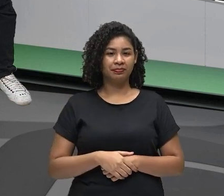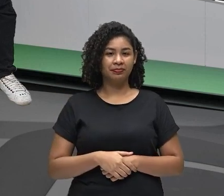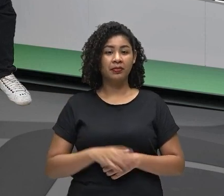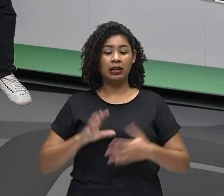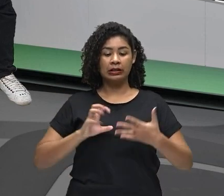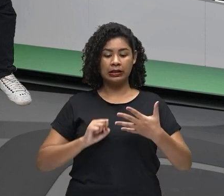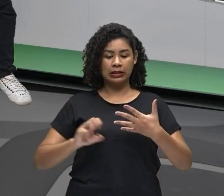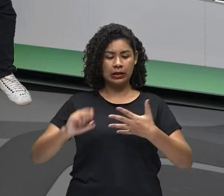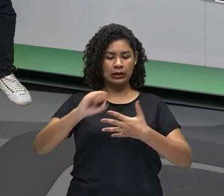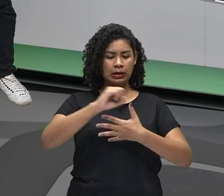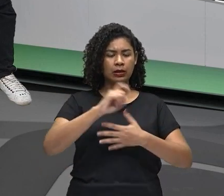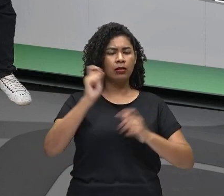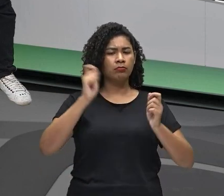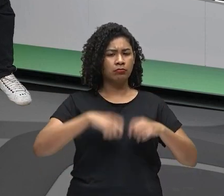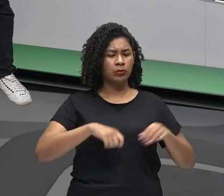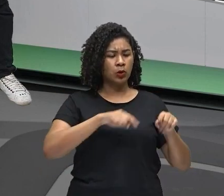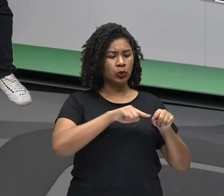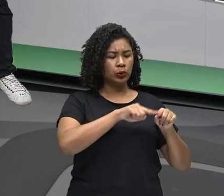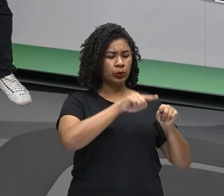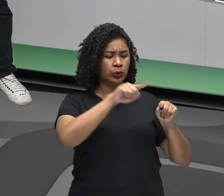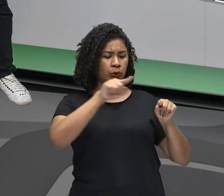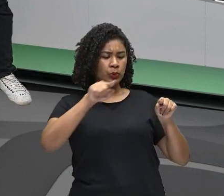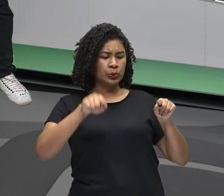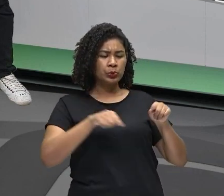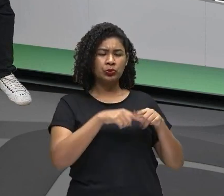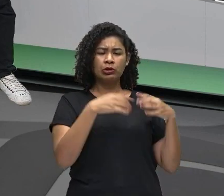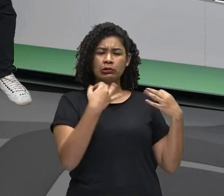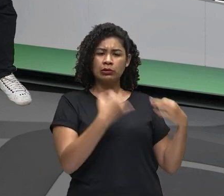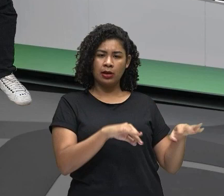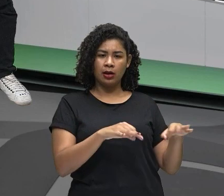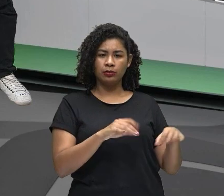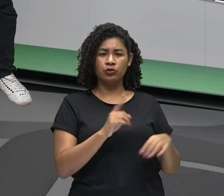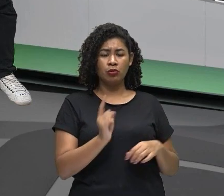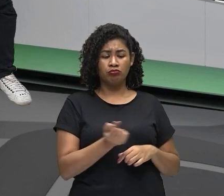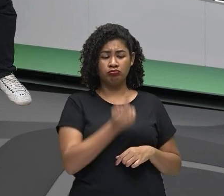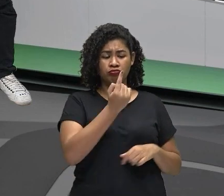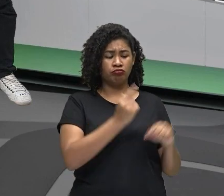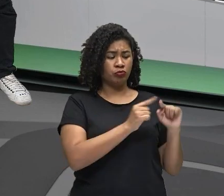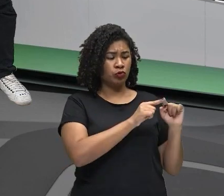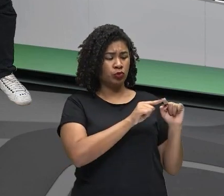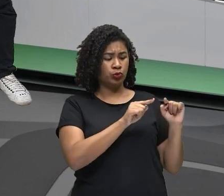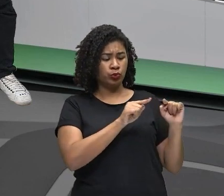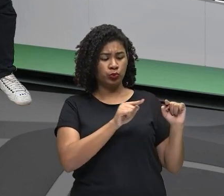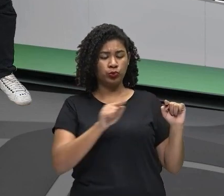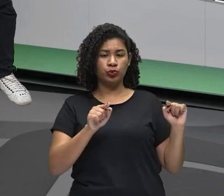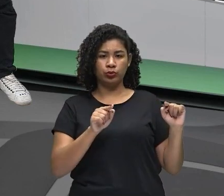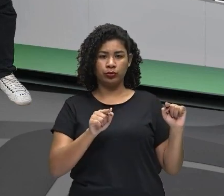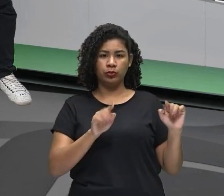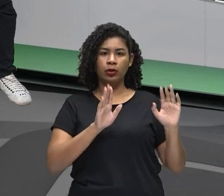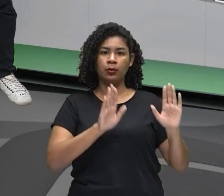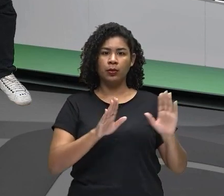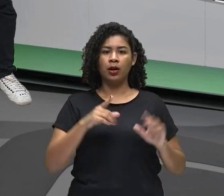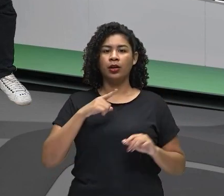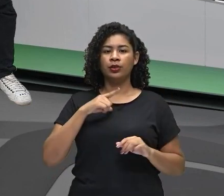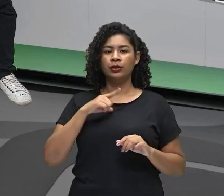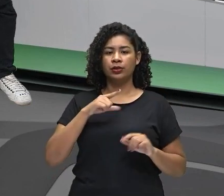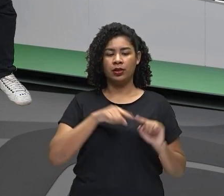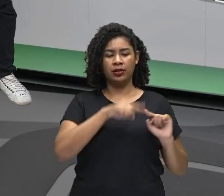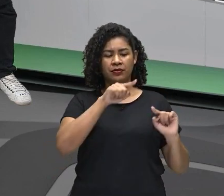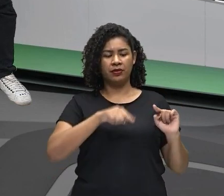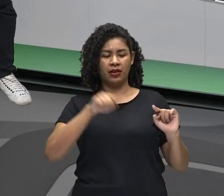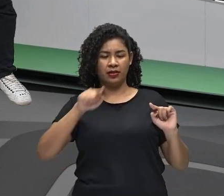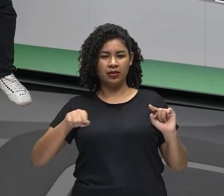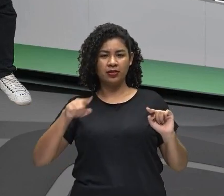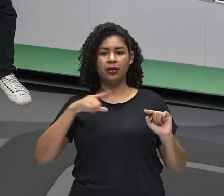E essa representação ela é linear, como você está vendo aqui em cima, ó, só uma linhazinha, tá? E aí você tem também os níveis tróficos, né? Nós temos